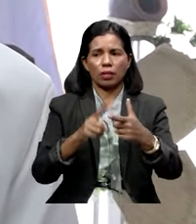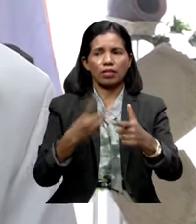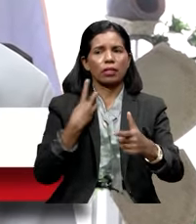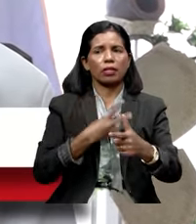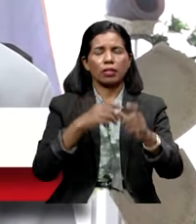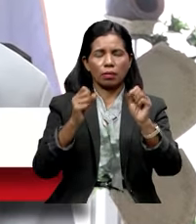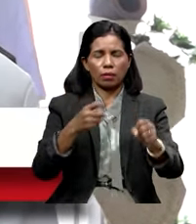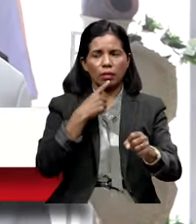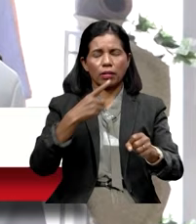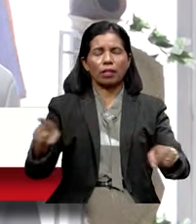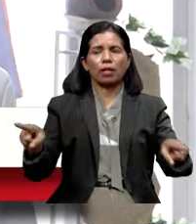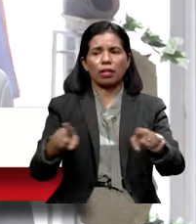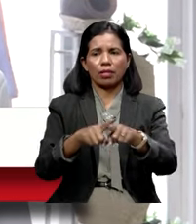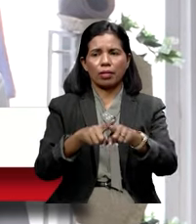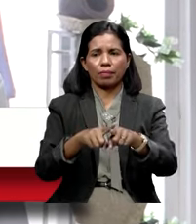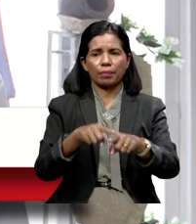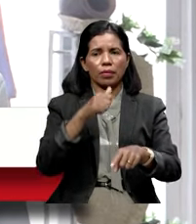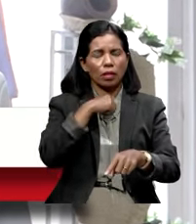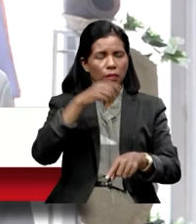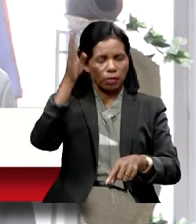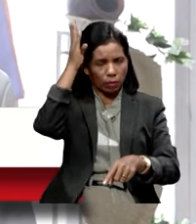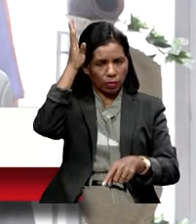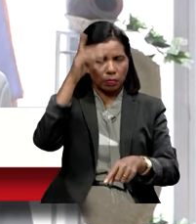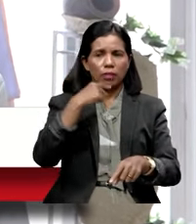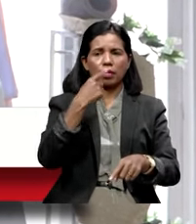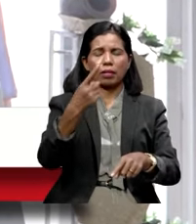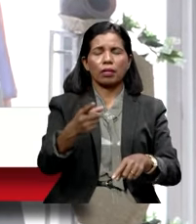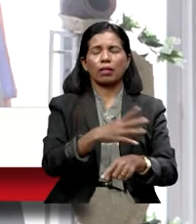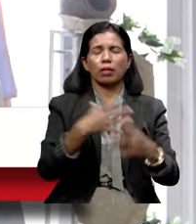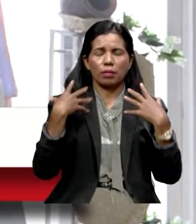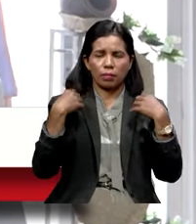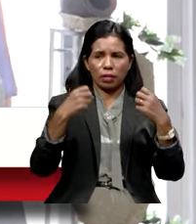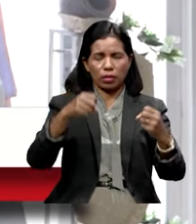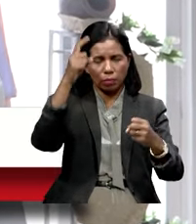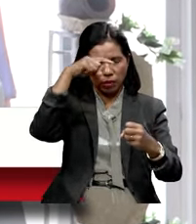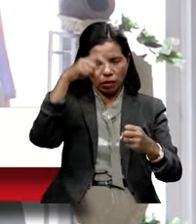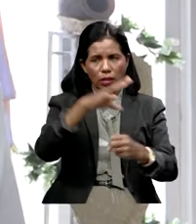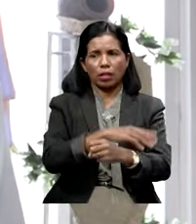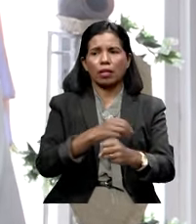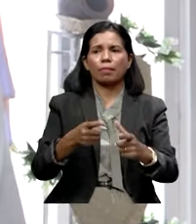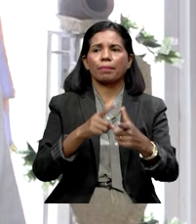Dehan, nessa noite, amo Norberto Dehanona, o Atembrani, o Romatenec, o de